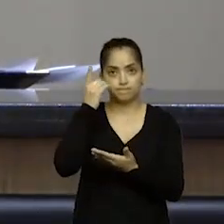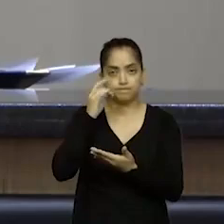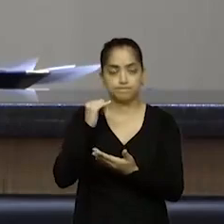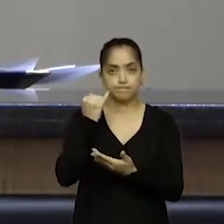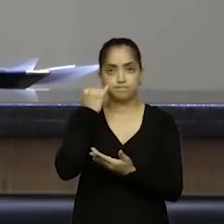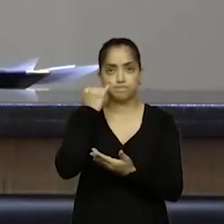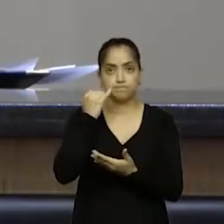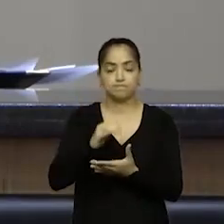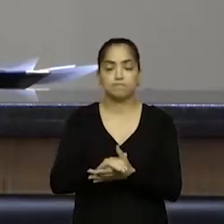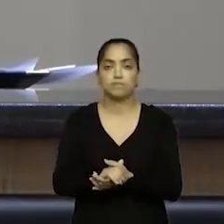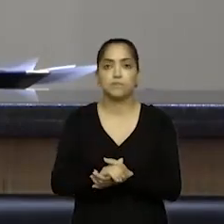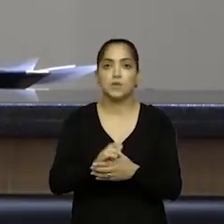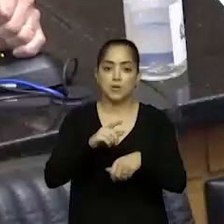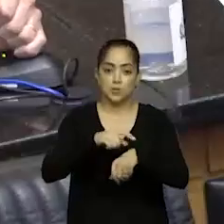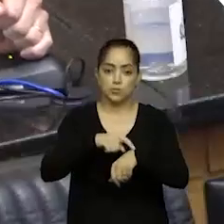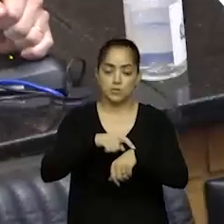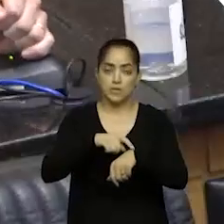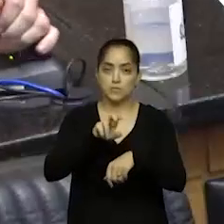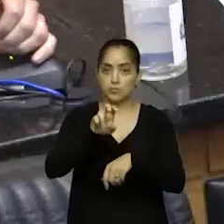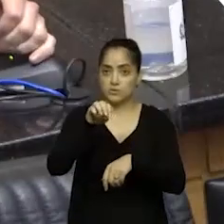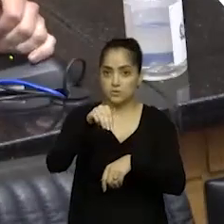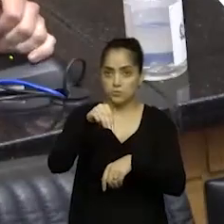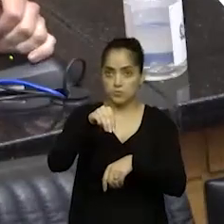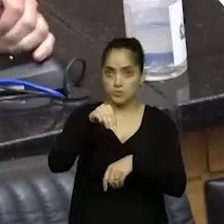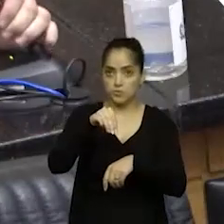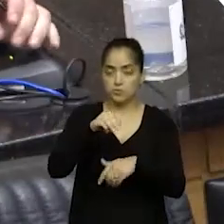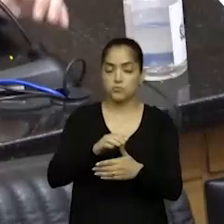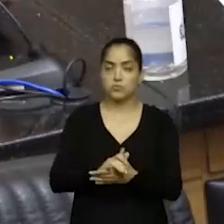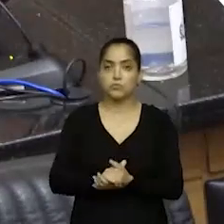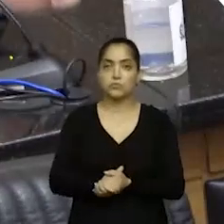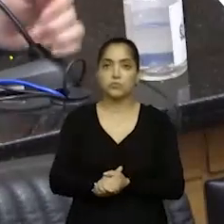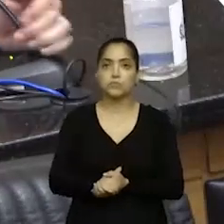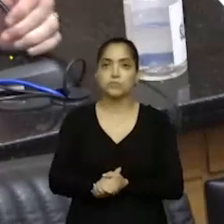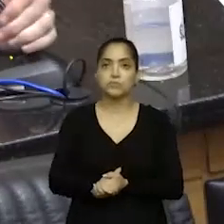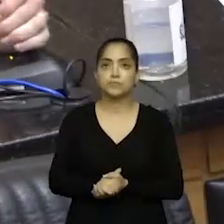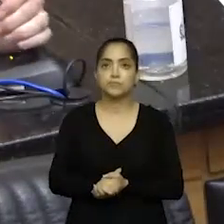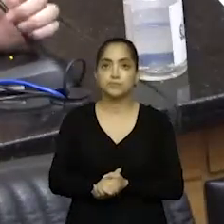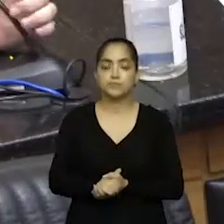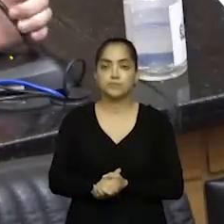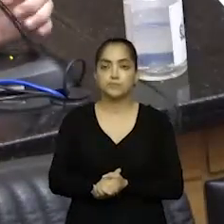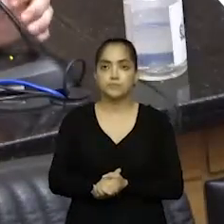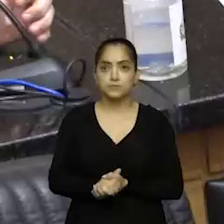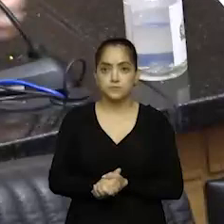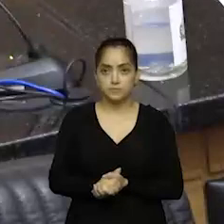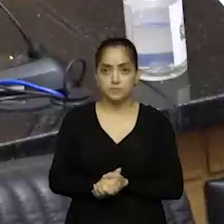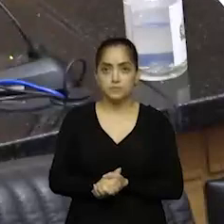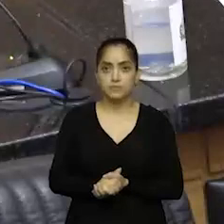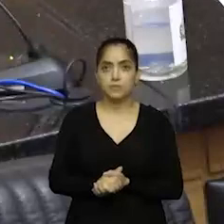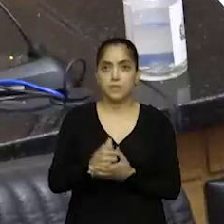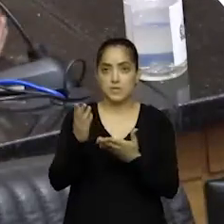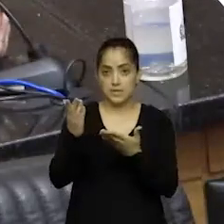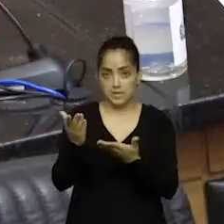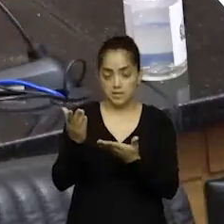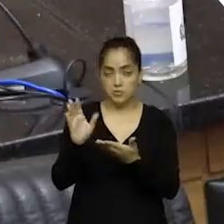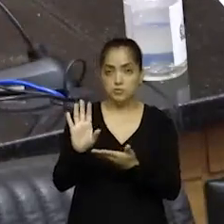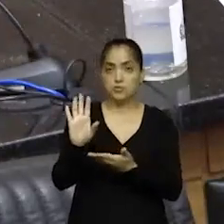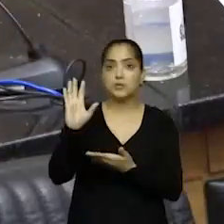Presidente, peço meu tempo regimental de 5 minutos. Pode usar o tempo regimental, sim, senhor. Esse é mais um caso...